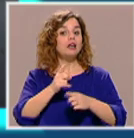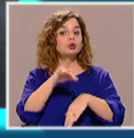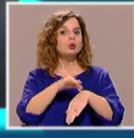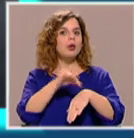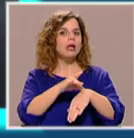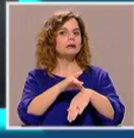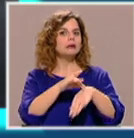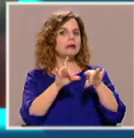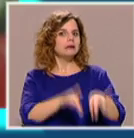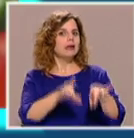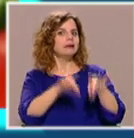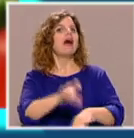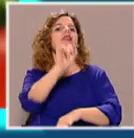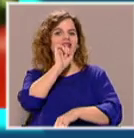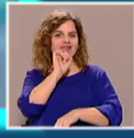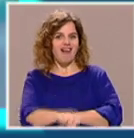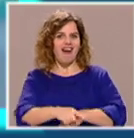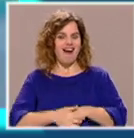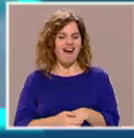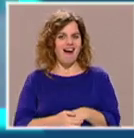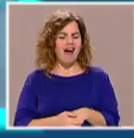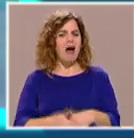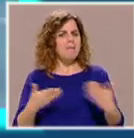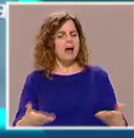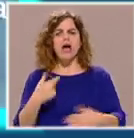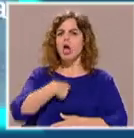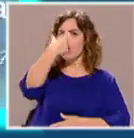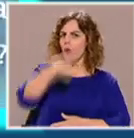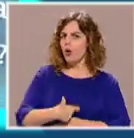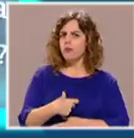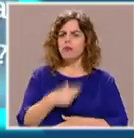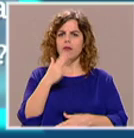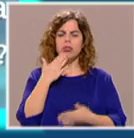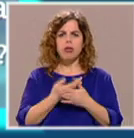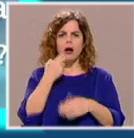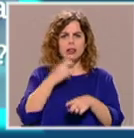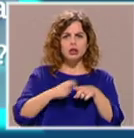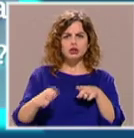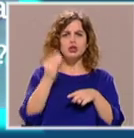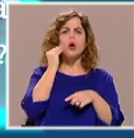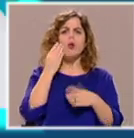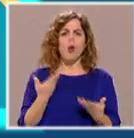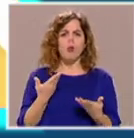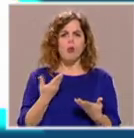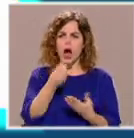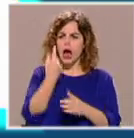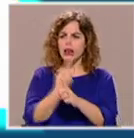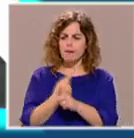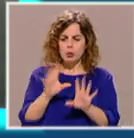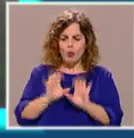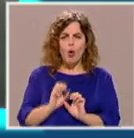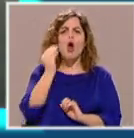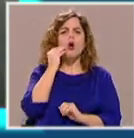doenças. E como é que o nosso corpo consegue obter energia a partir dos alimentos?